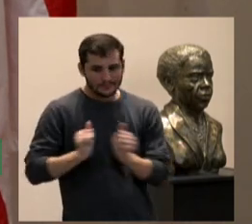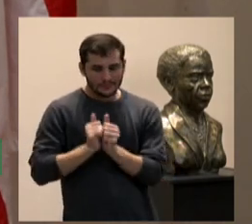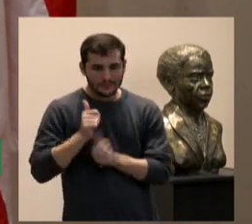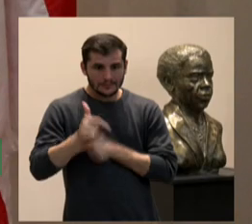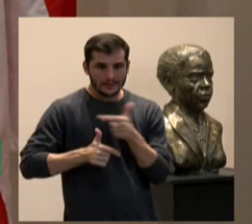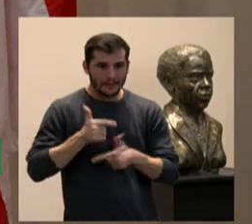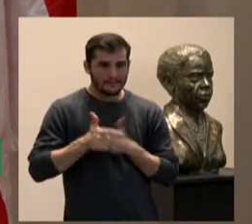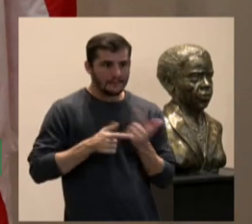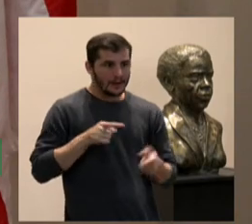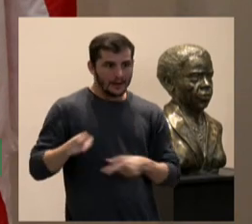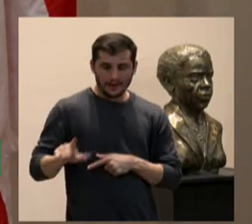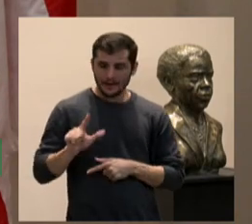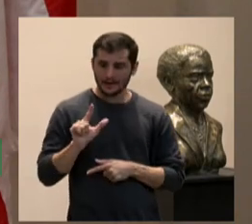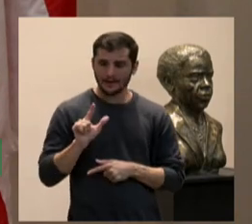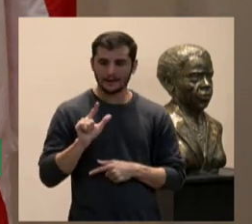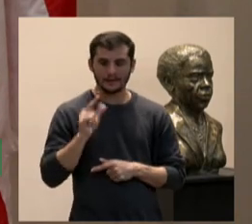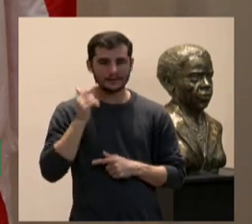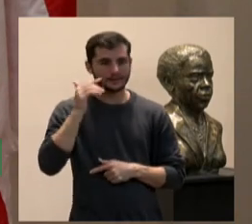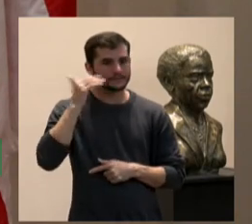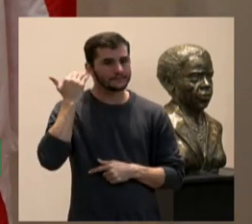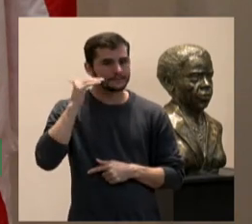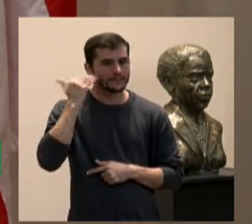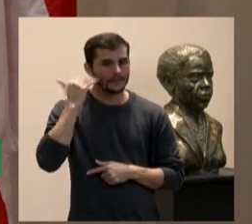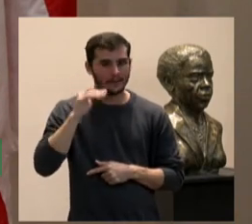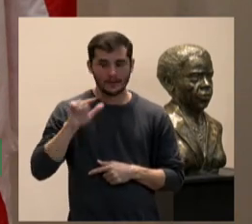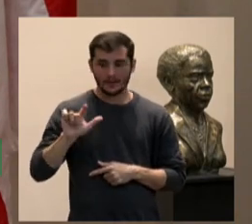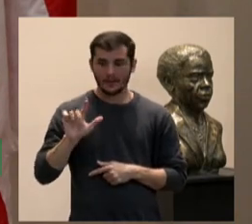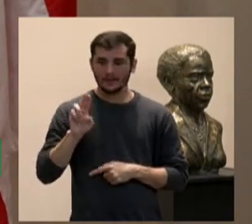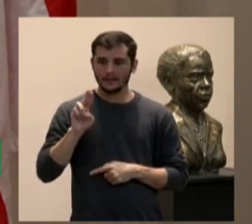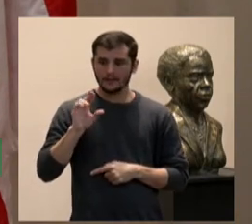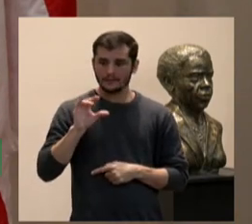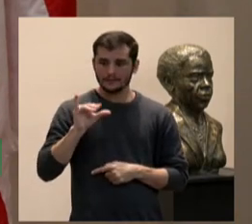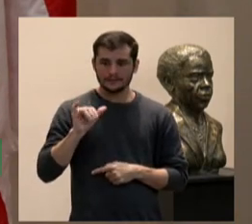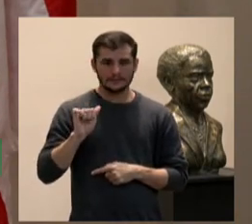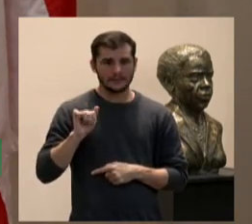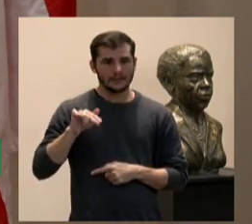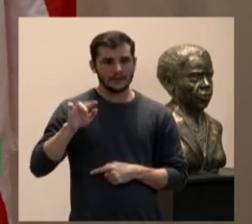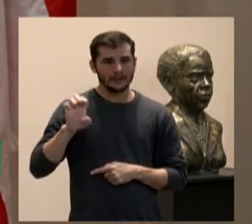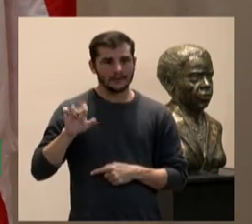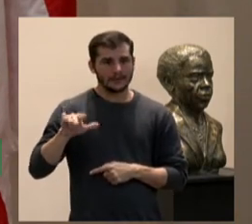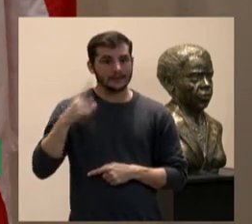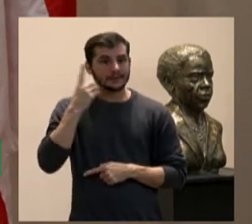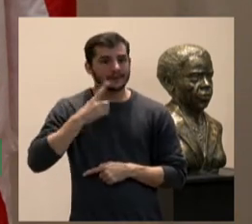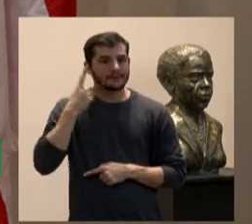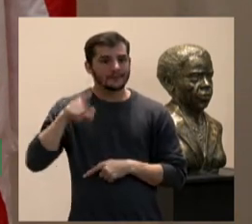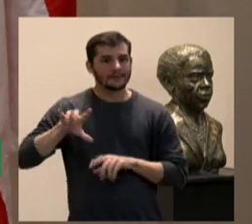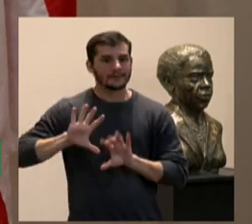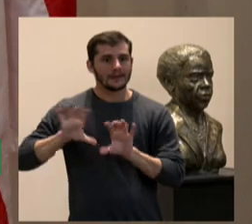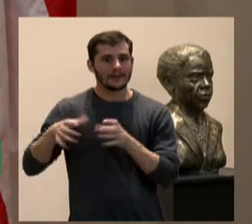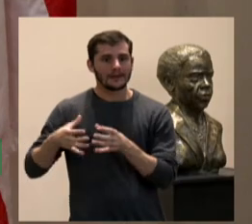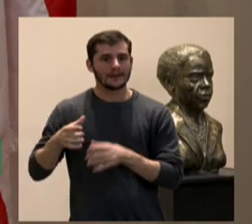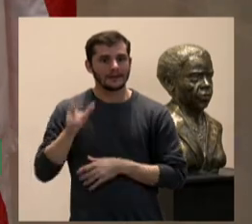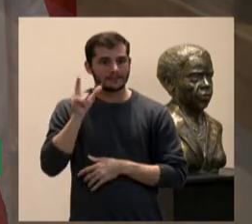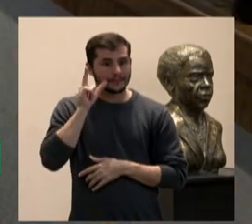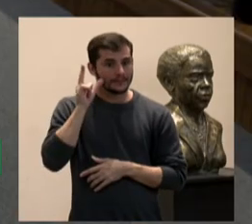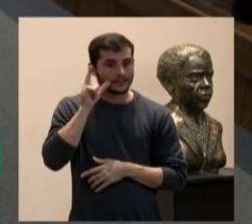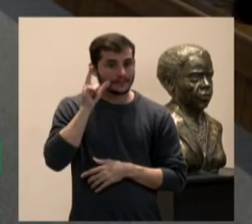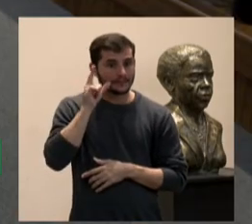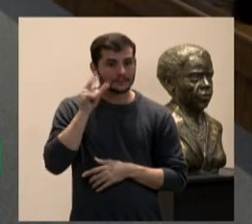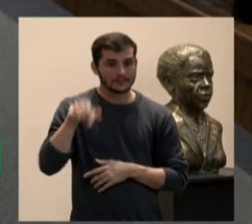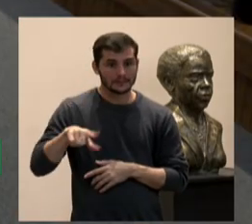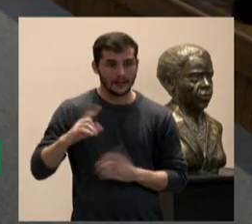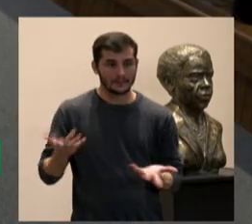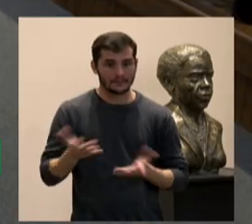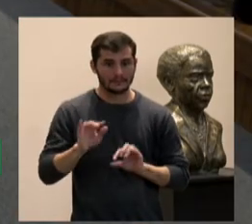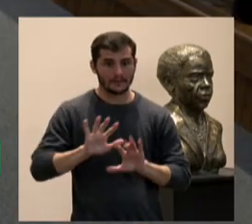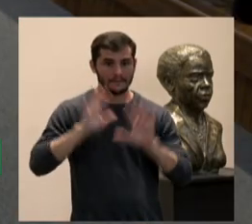a deputada Luciane Carminati, com toda a sua equipe, que trabalhou incansavelmente para que esse evento pudesse